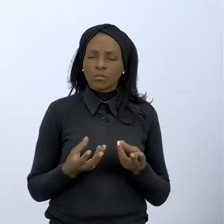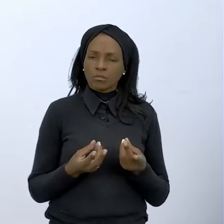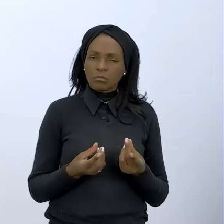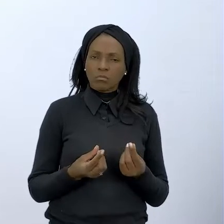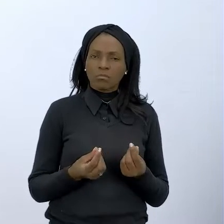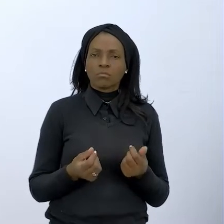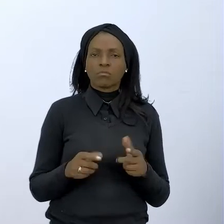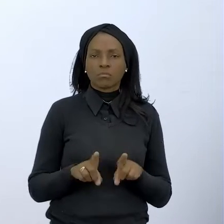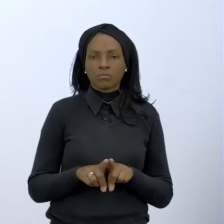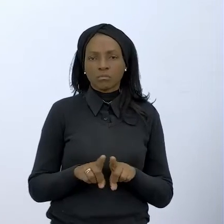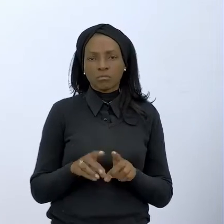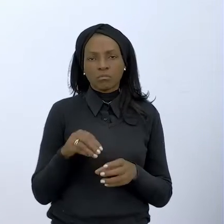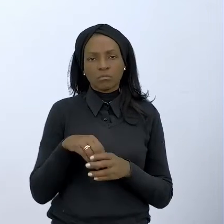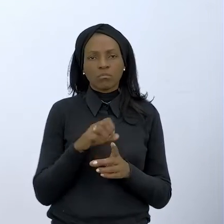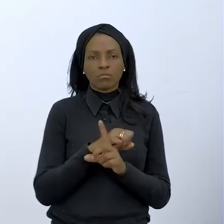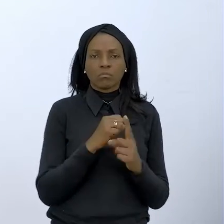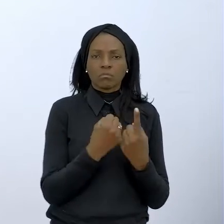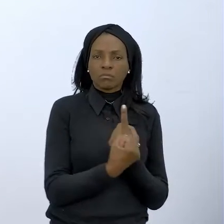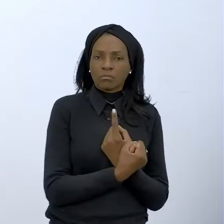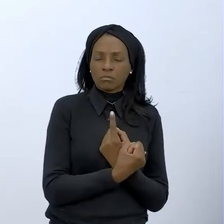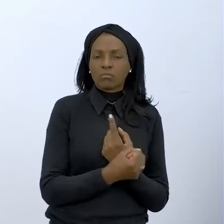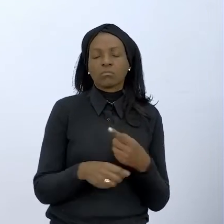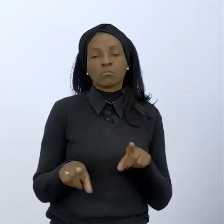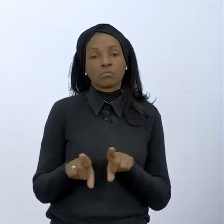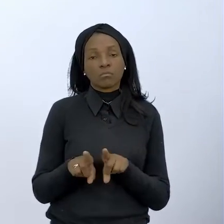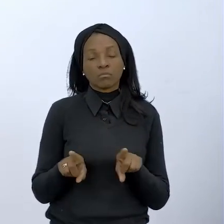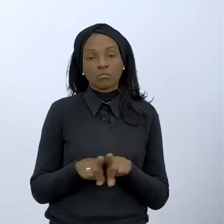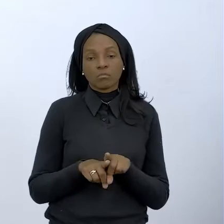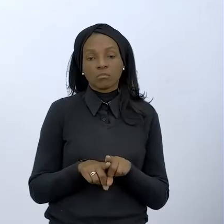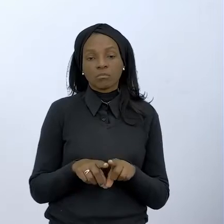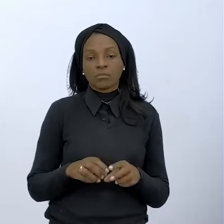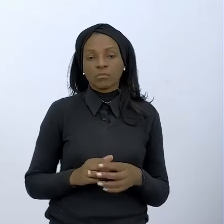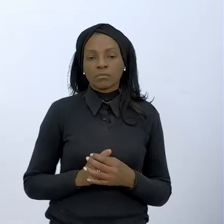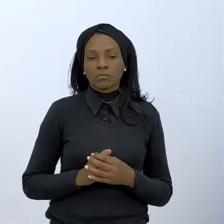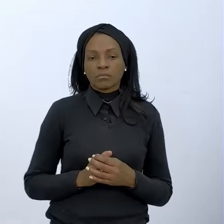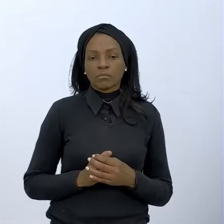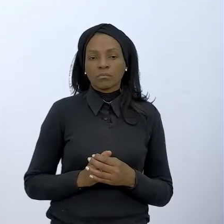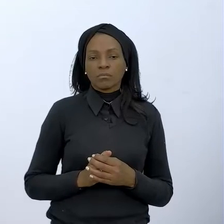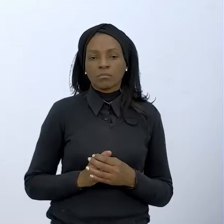sensibilidade social e também